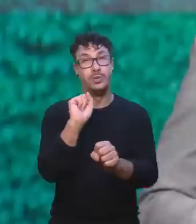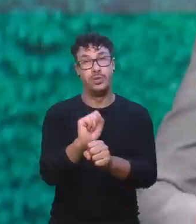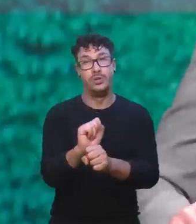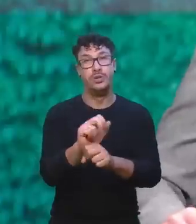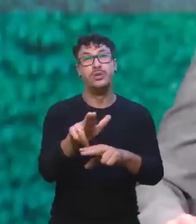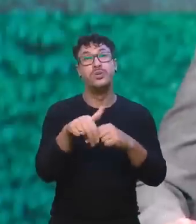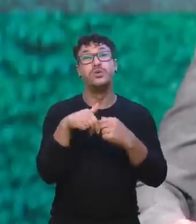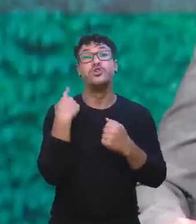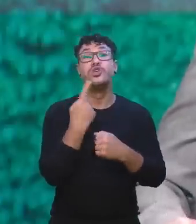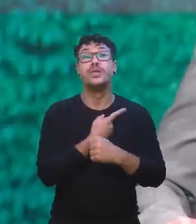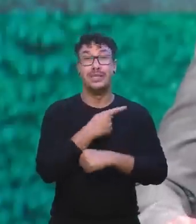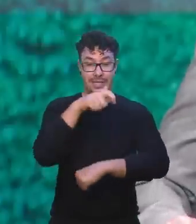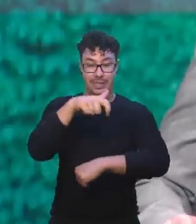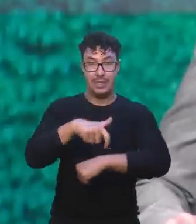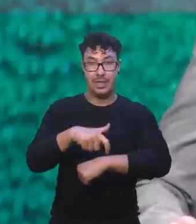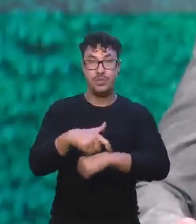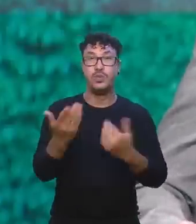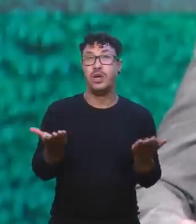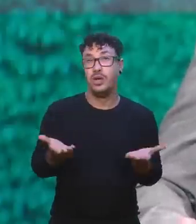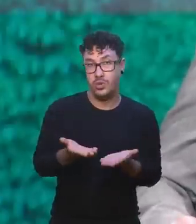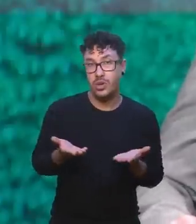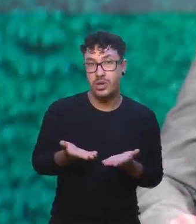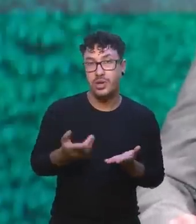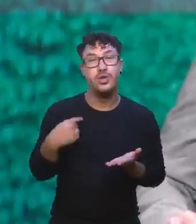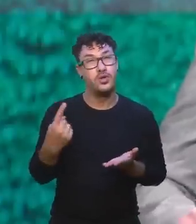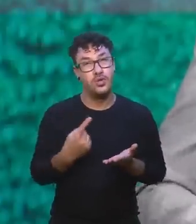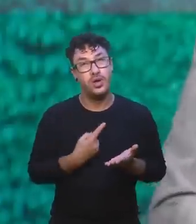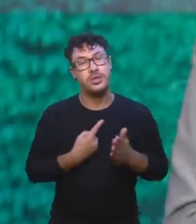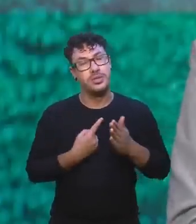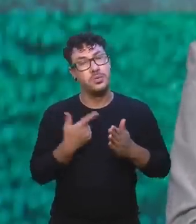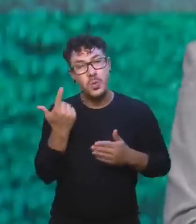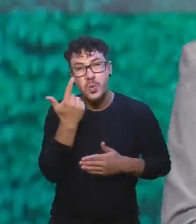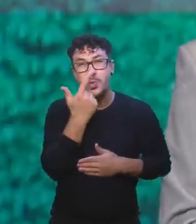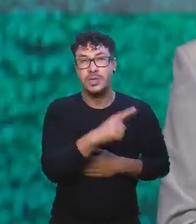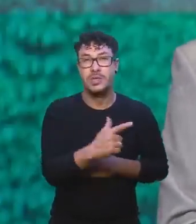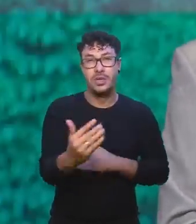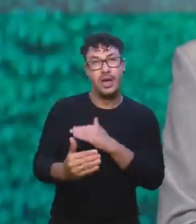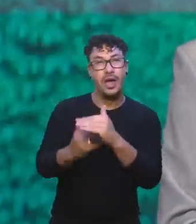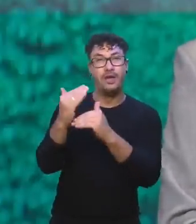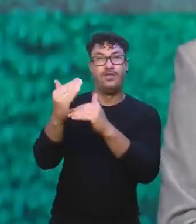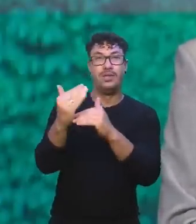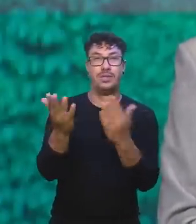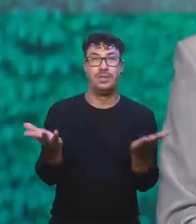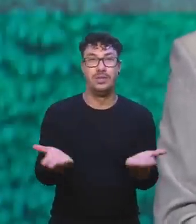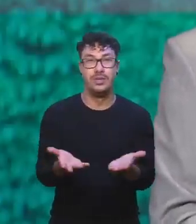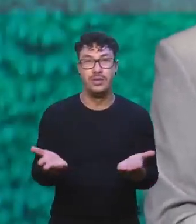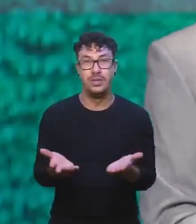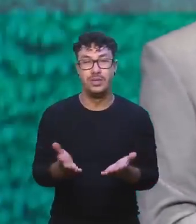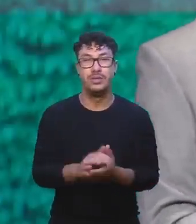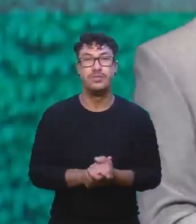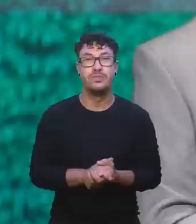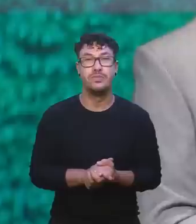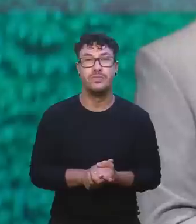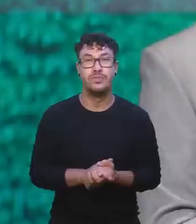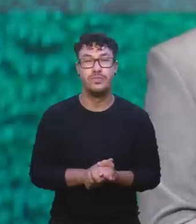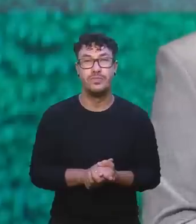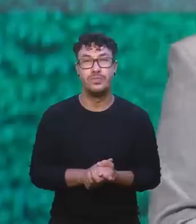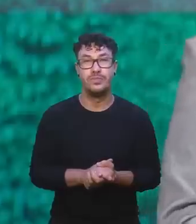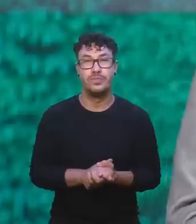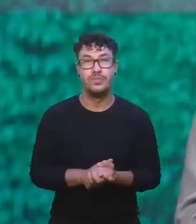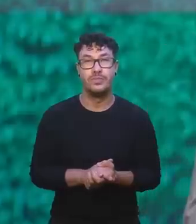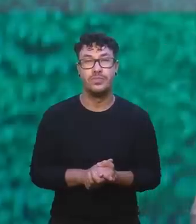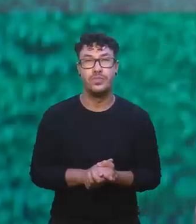esses tempos que, de fato, nós vamos ter que marchar na vanguarda. Realizar